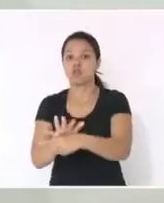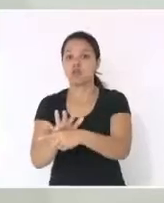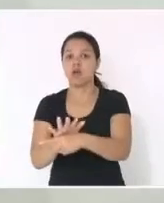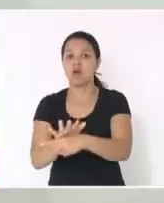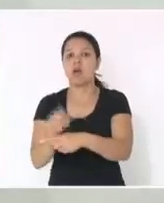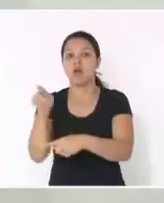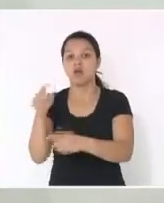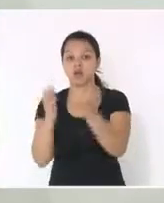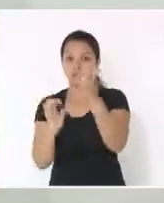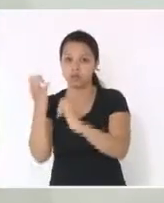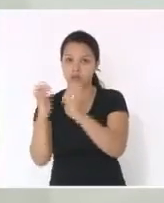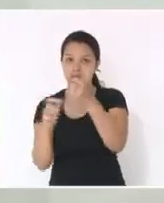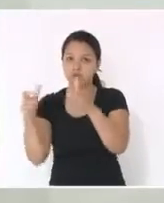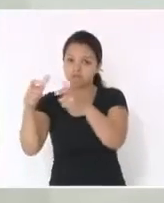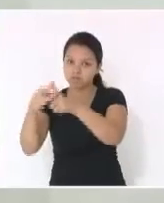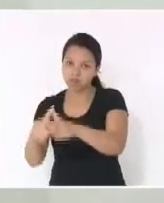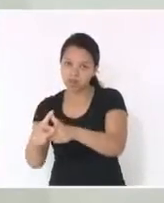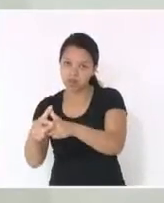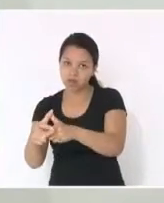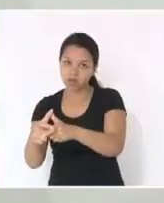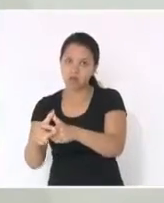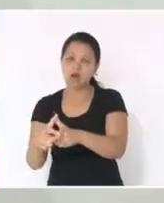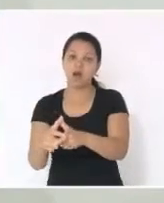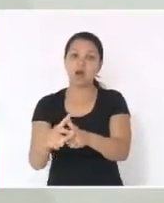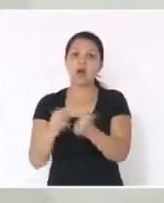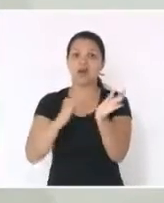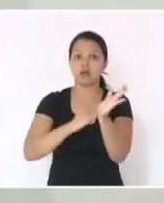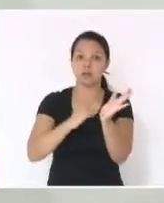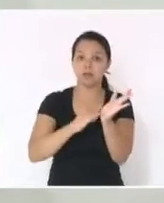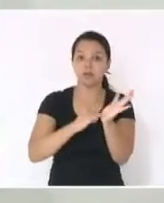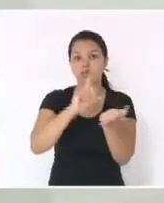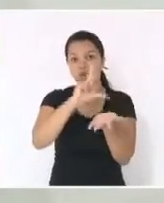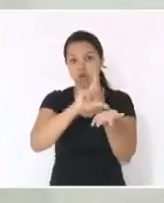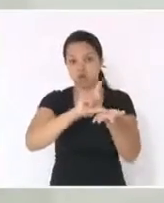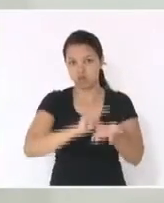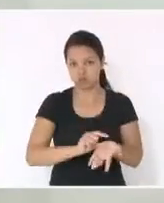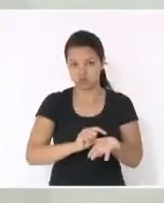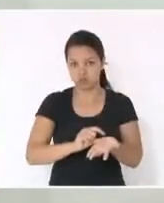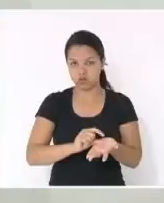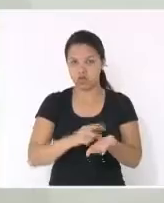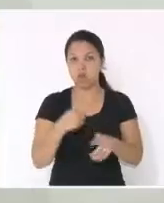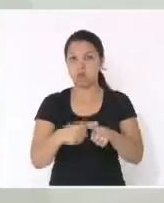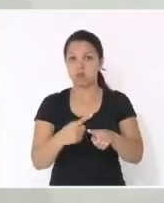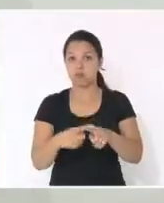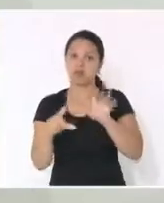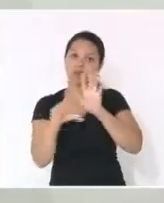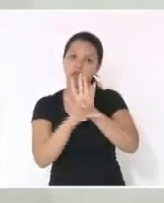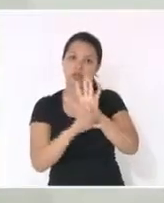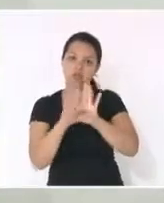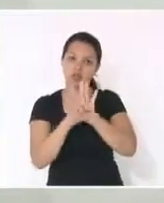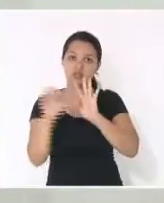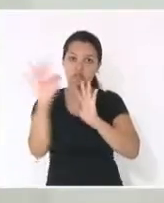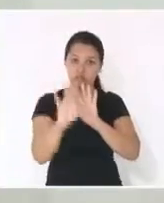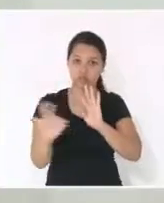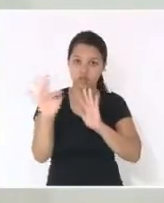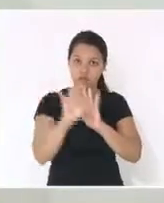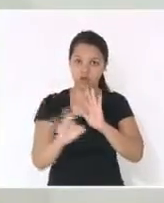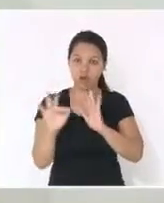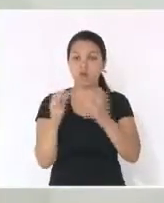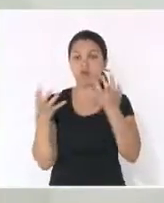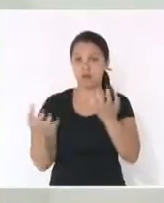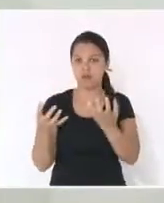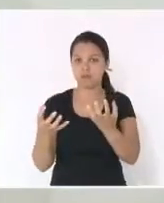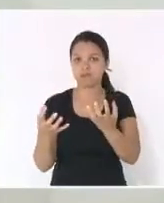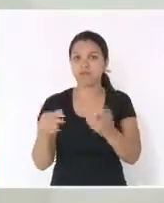de reduzir no saí às taxas estaduais já que a legislação federal ela prevê isso e santa catarina continua